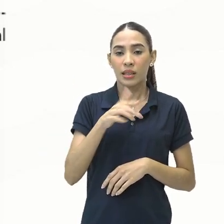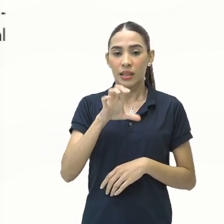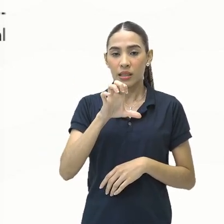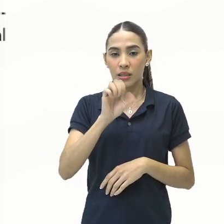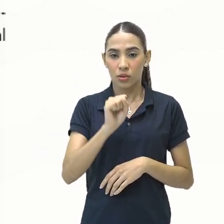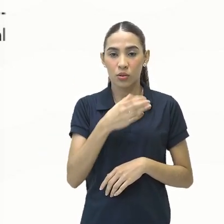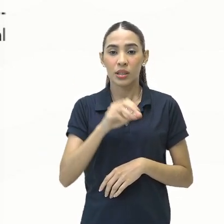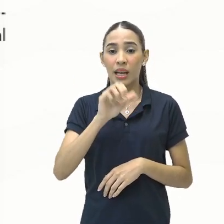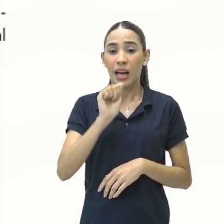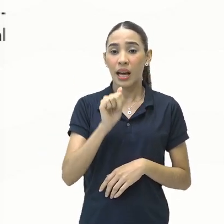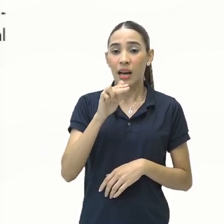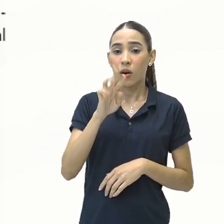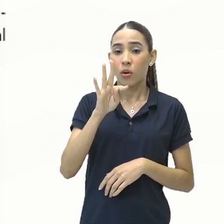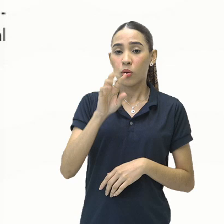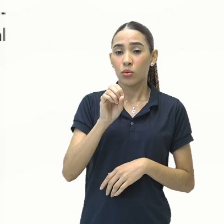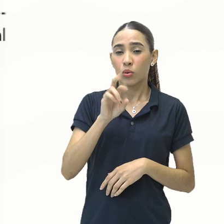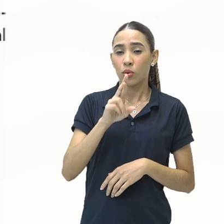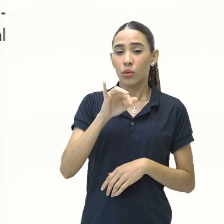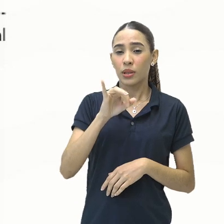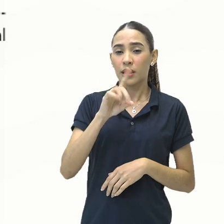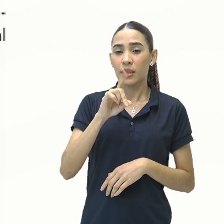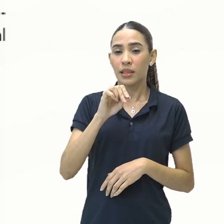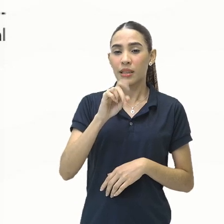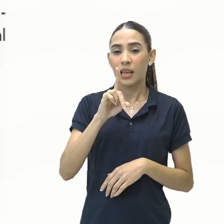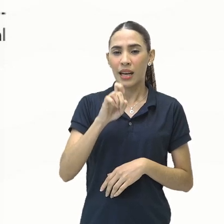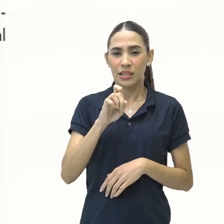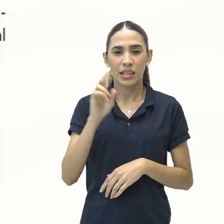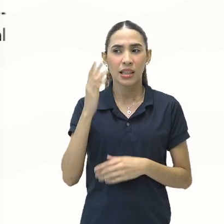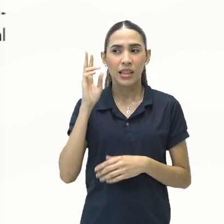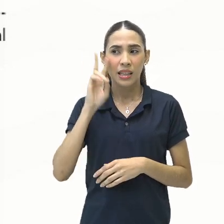isso aí em algum lugar, né?